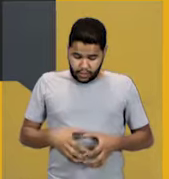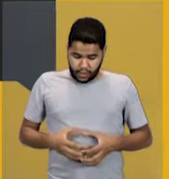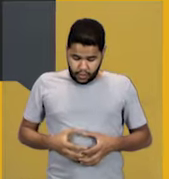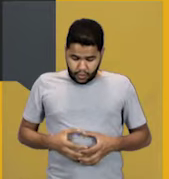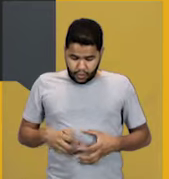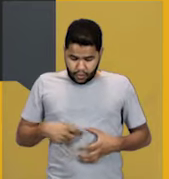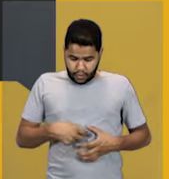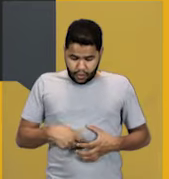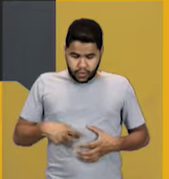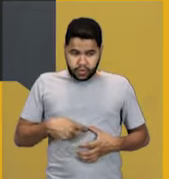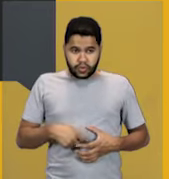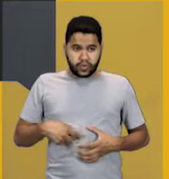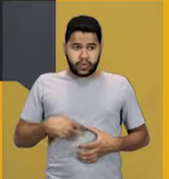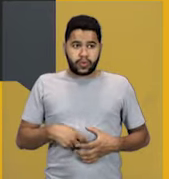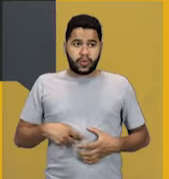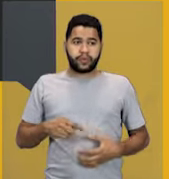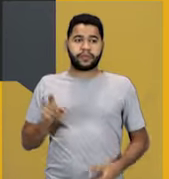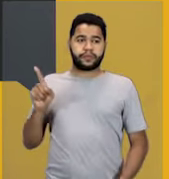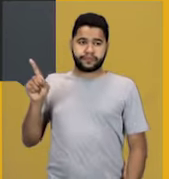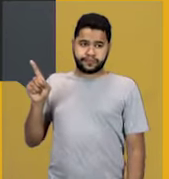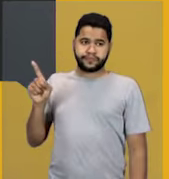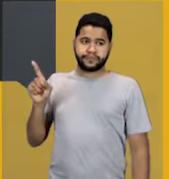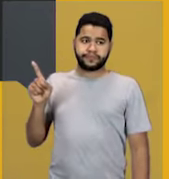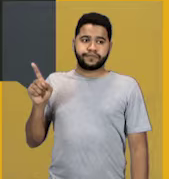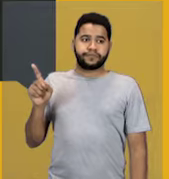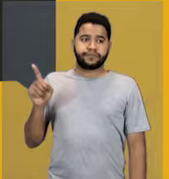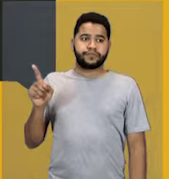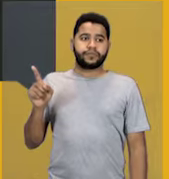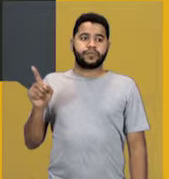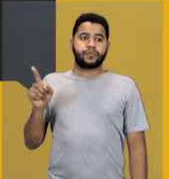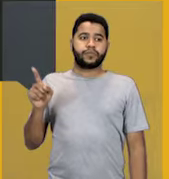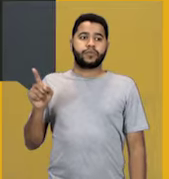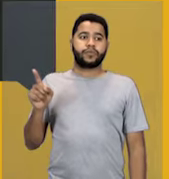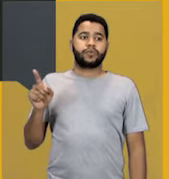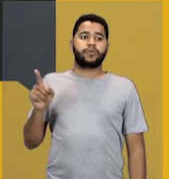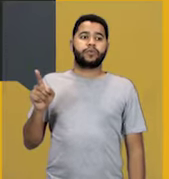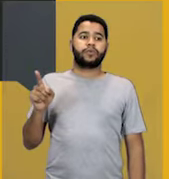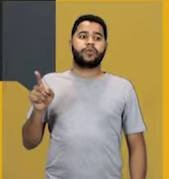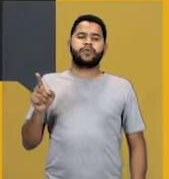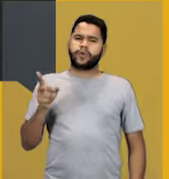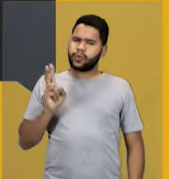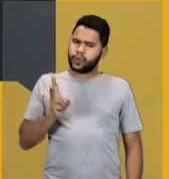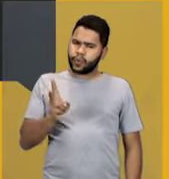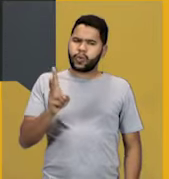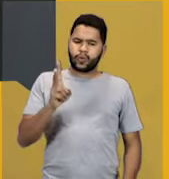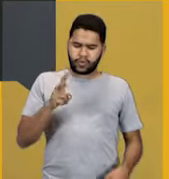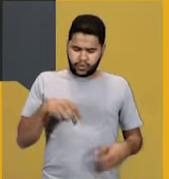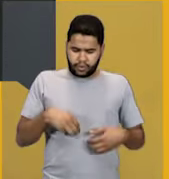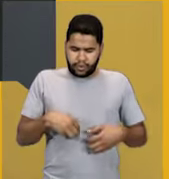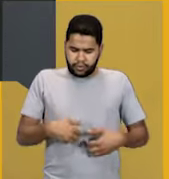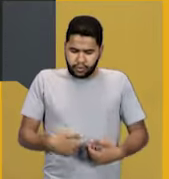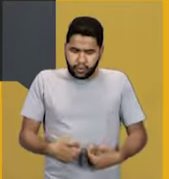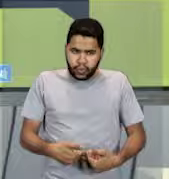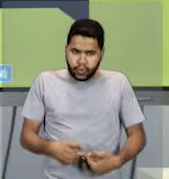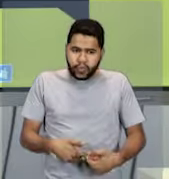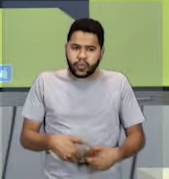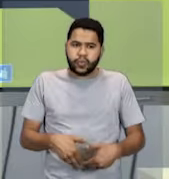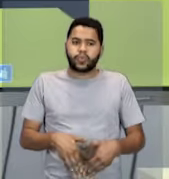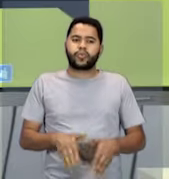fica assim, logo abaixo do esôfago e ele vai, né, continuar a digestão da comida.